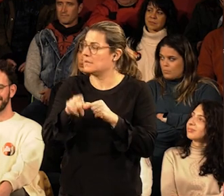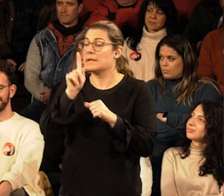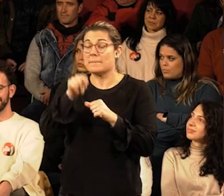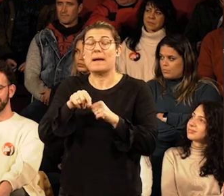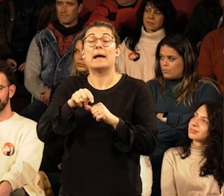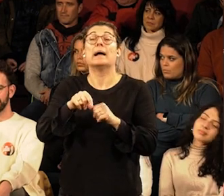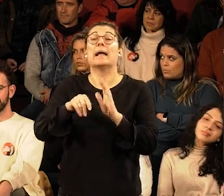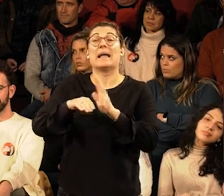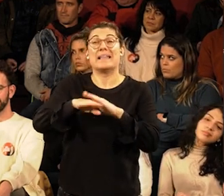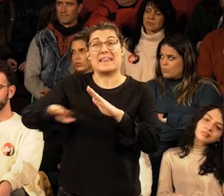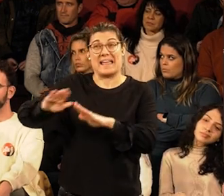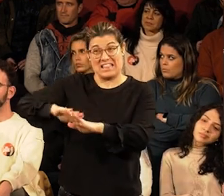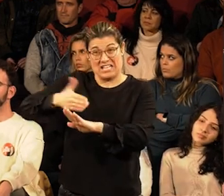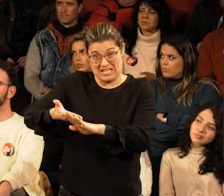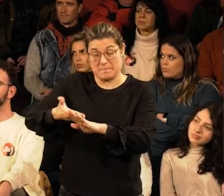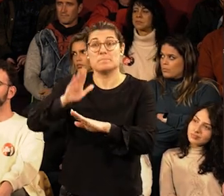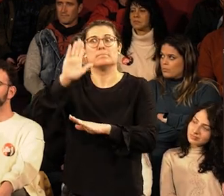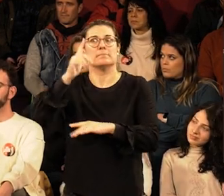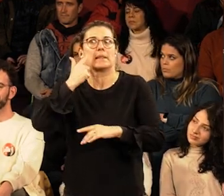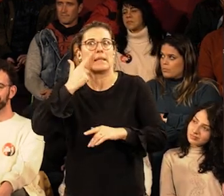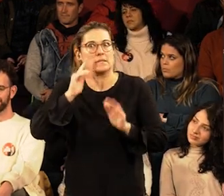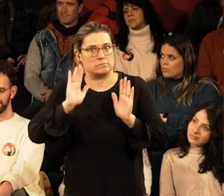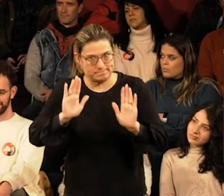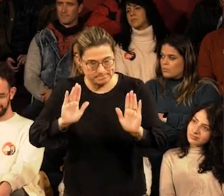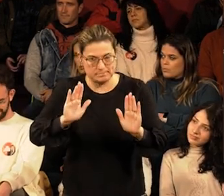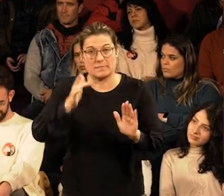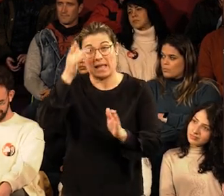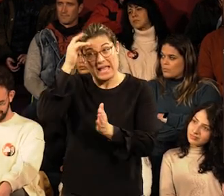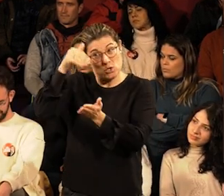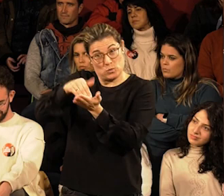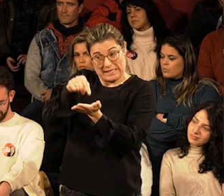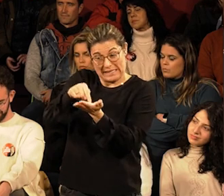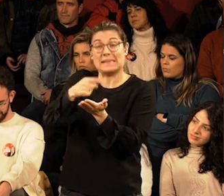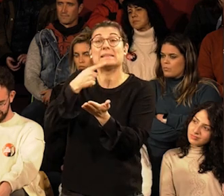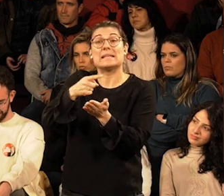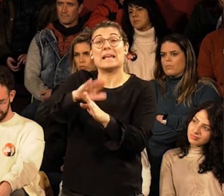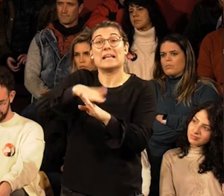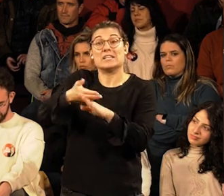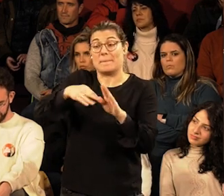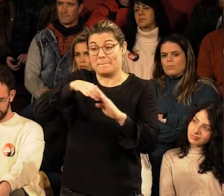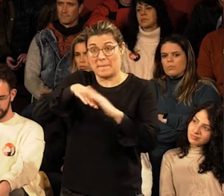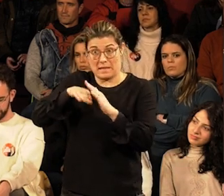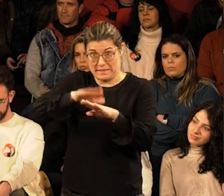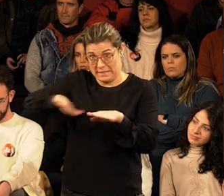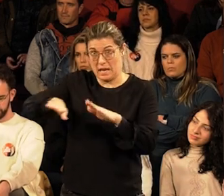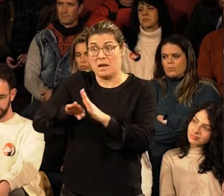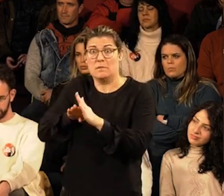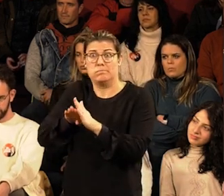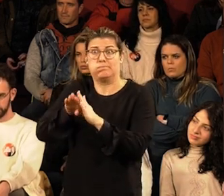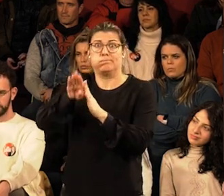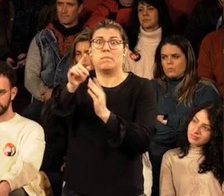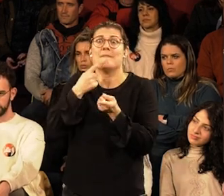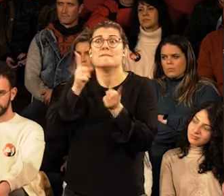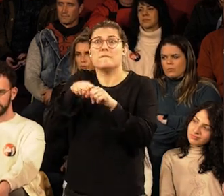Extrema direita e atenção o resultado foi que a Extrema direita emergiu a Extrema